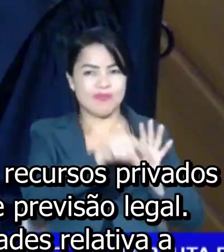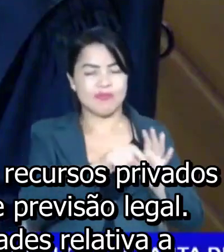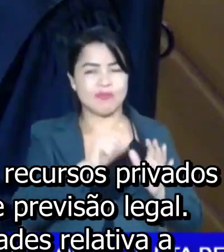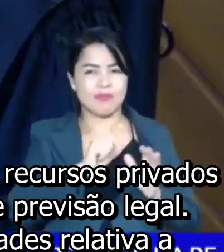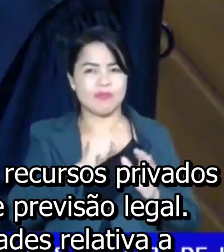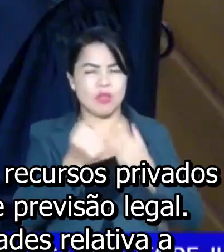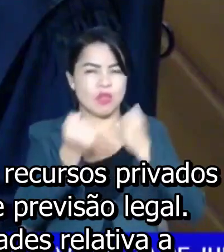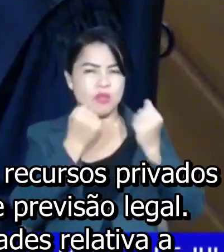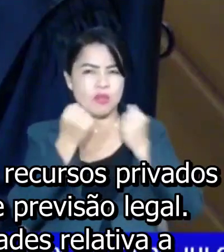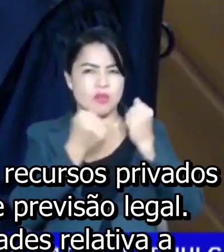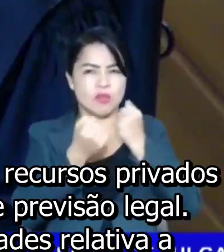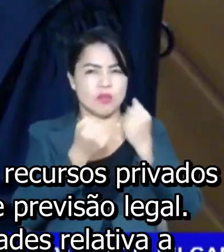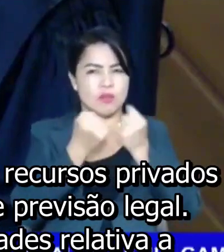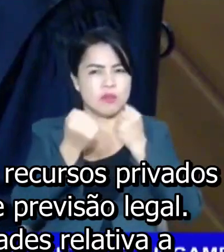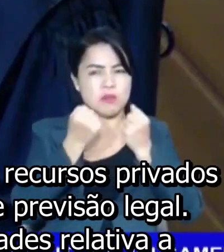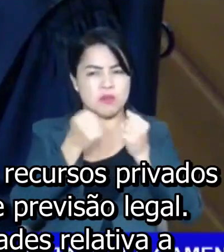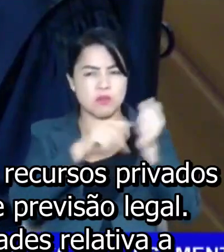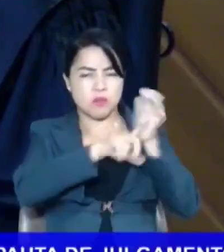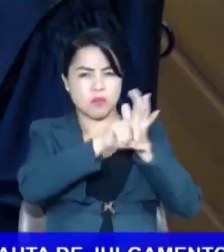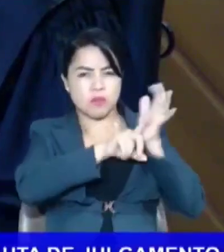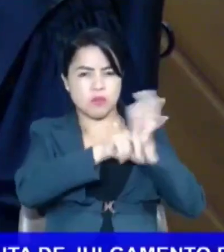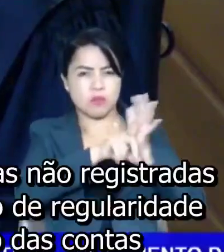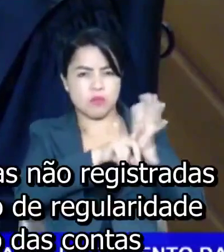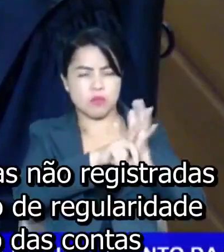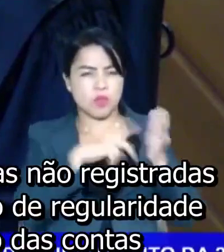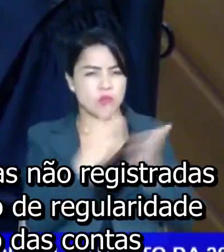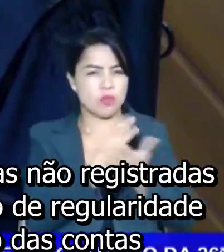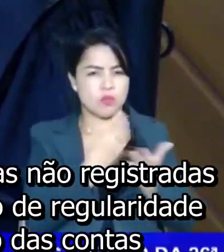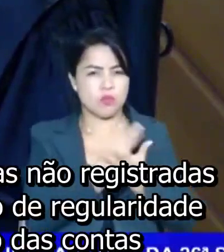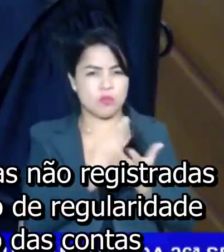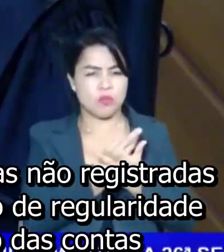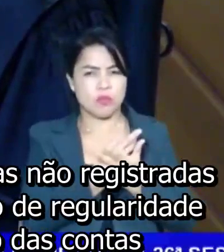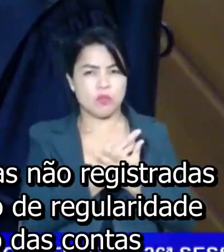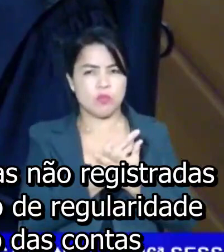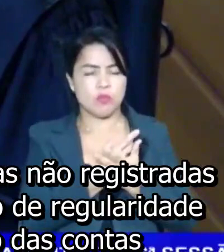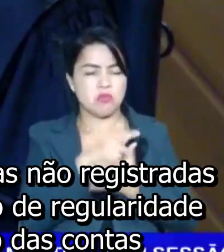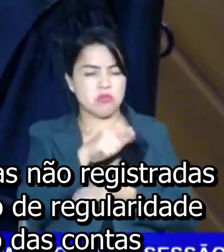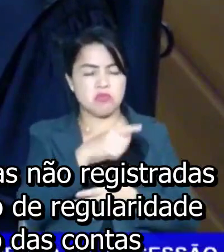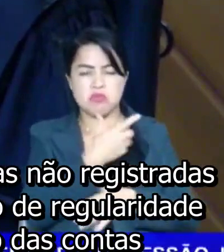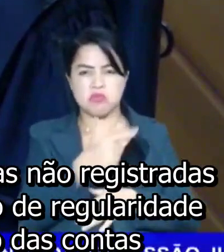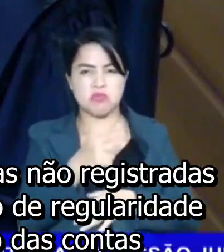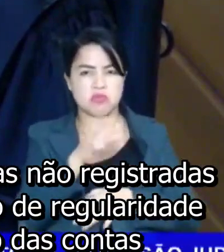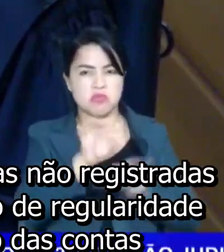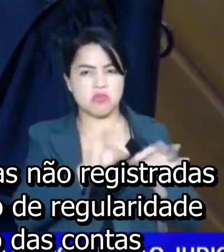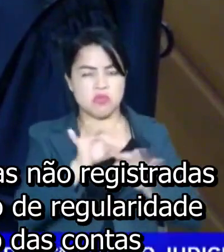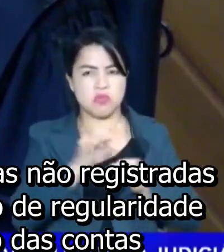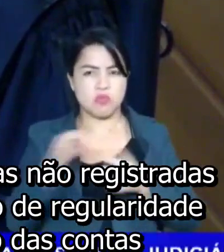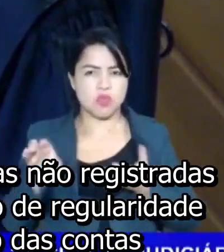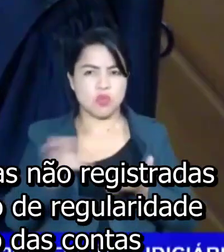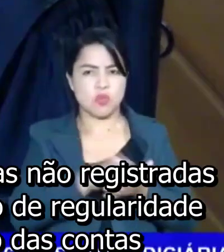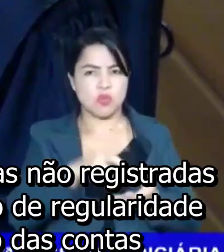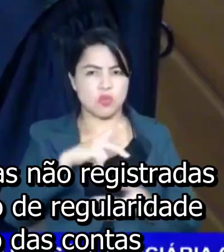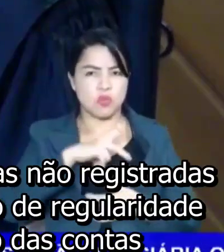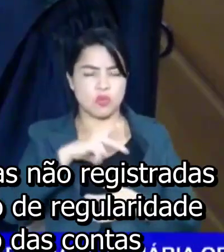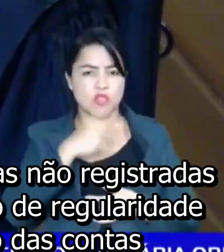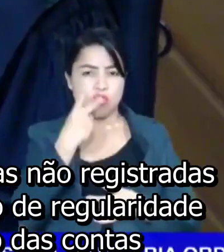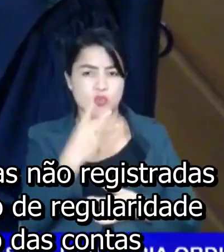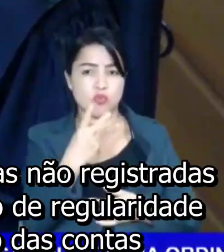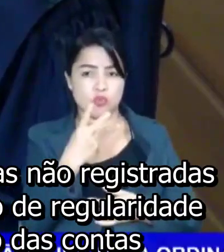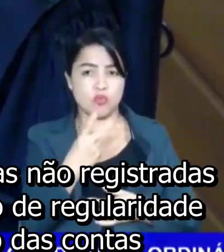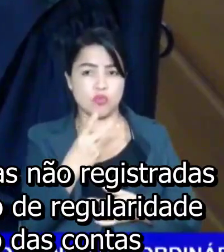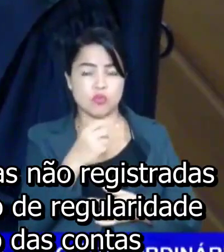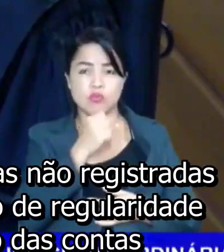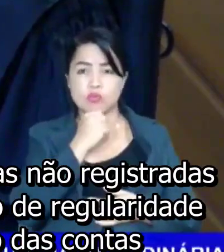as consequências das irregularidades relativas à malversação de recursos privados, decorrentes de duas despesas financeiras